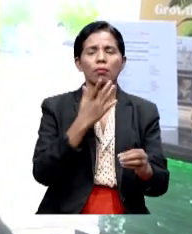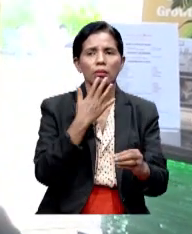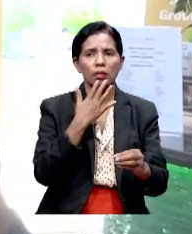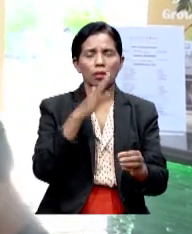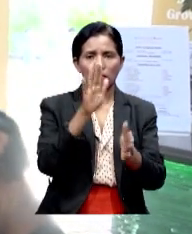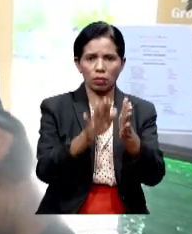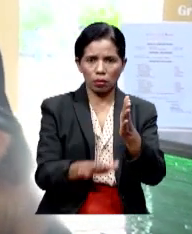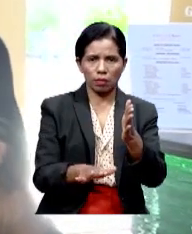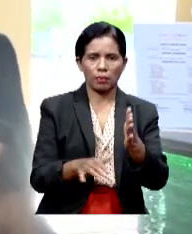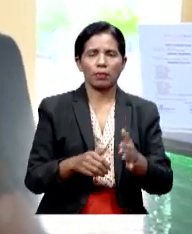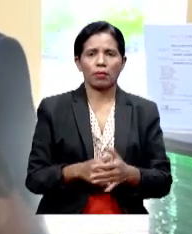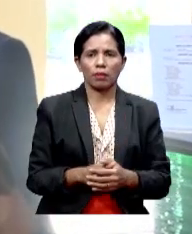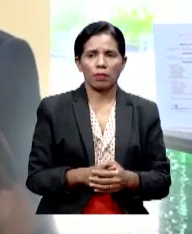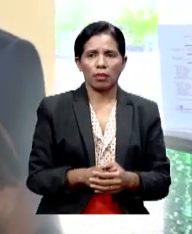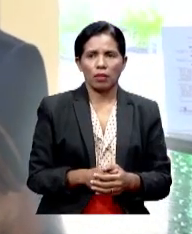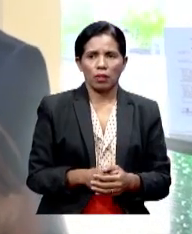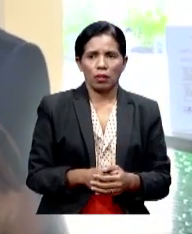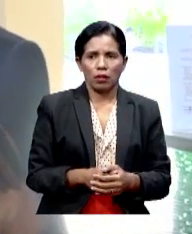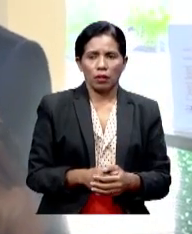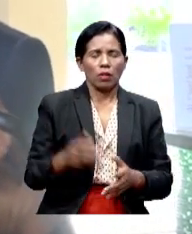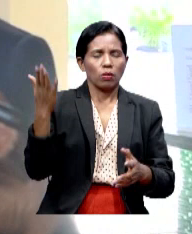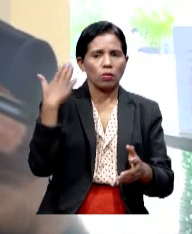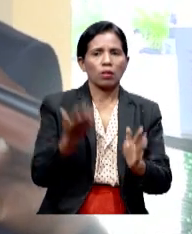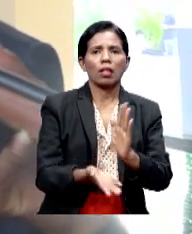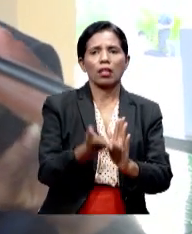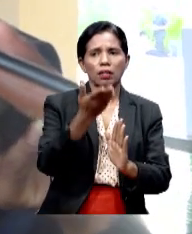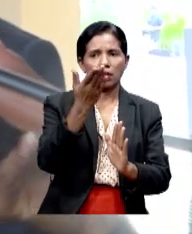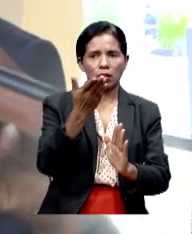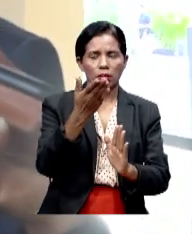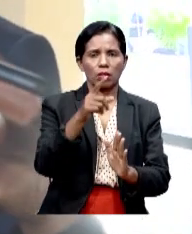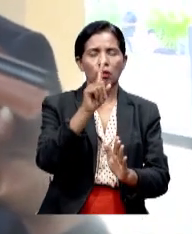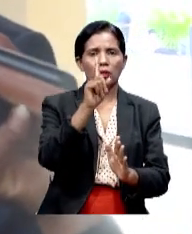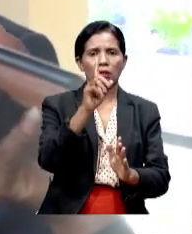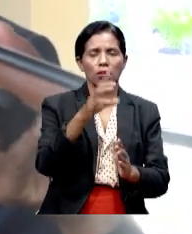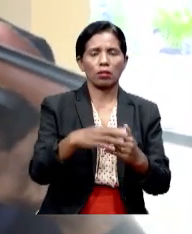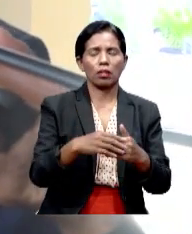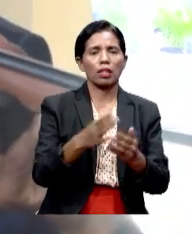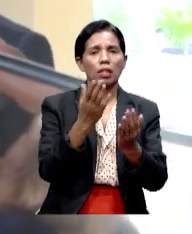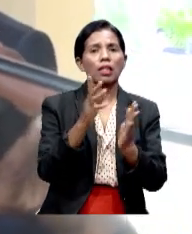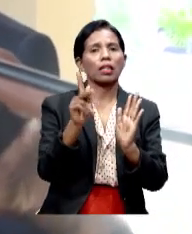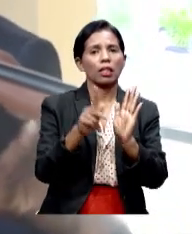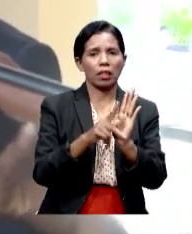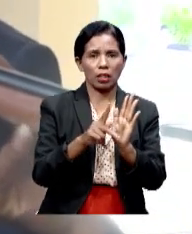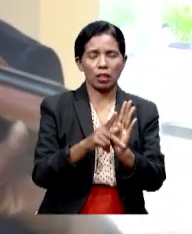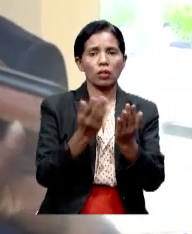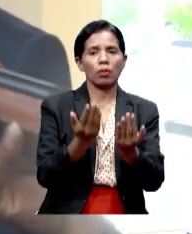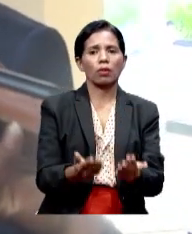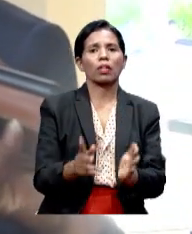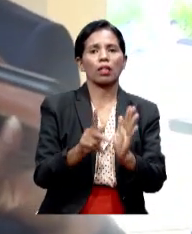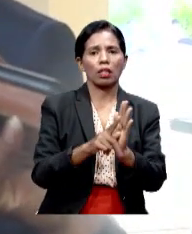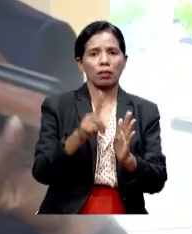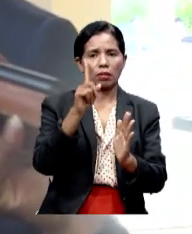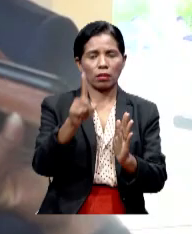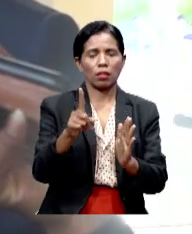tumba asa ulu khasae $1 kada kilogram idane itahla kontia filafali